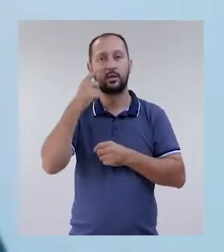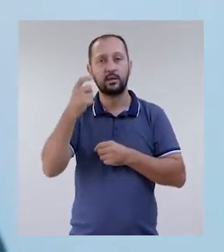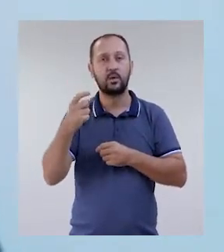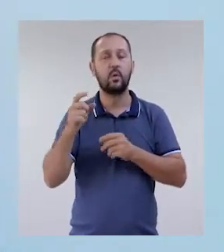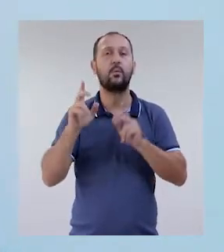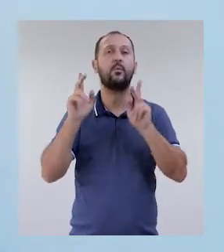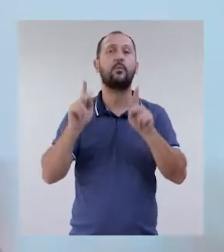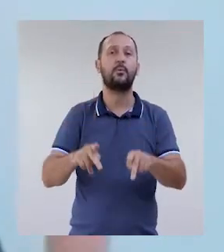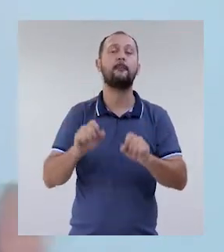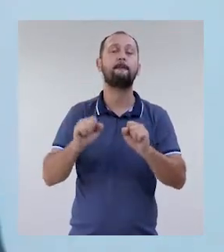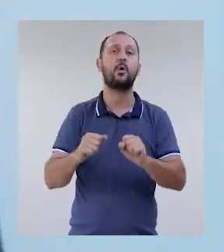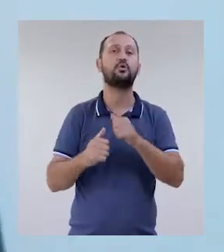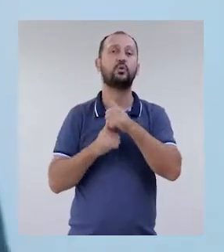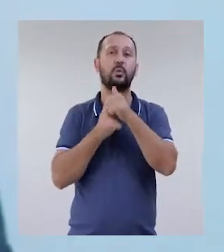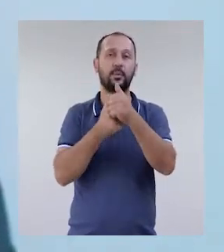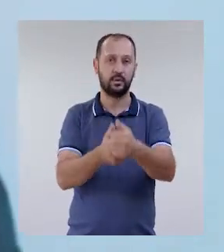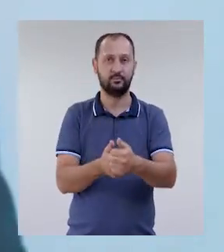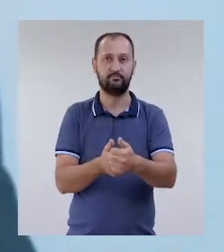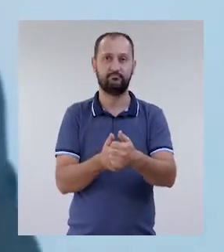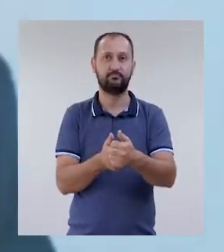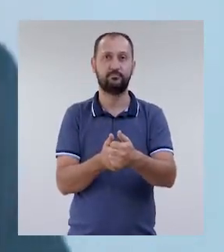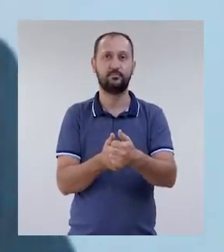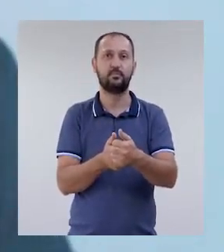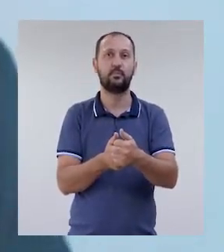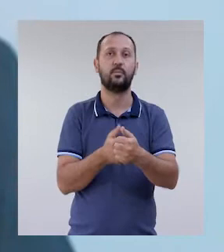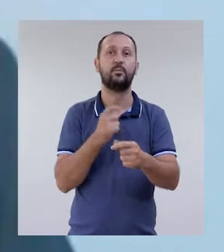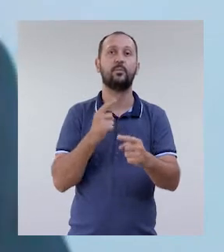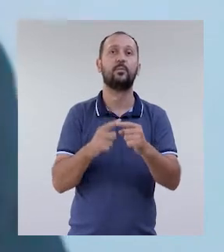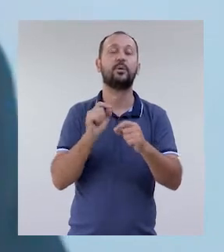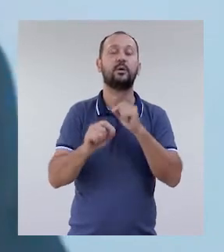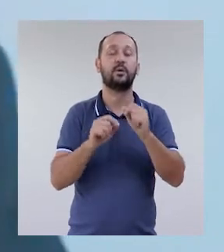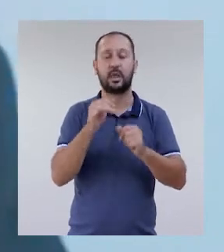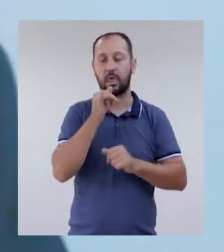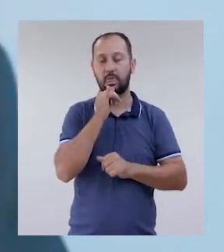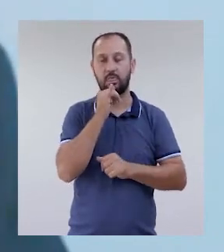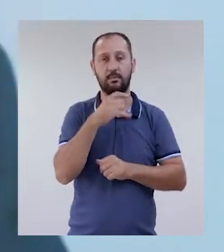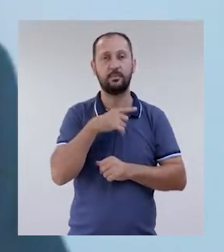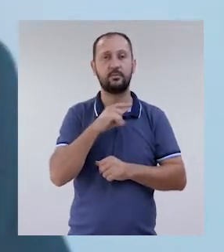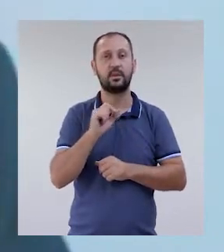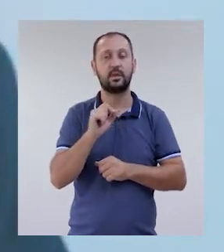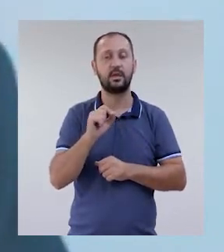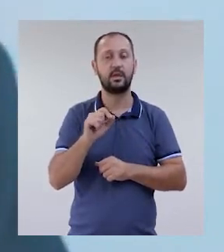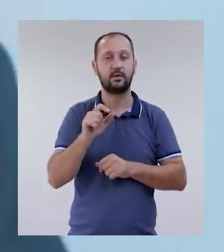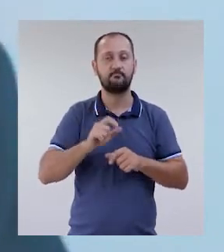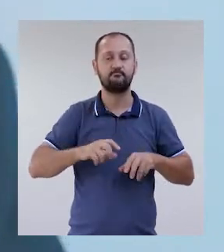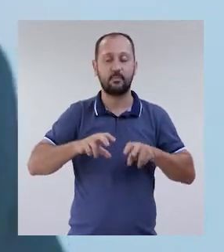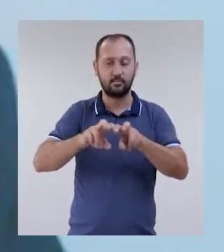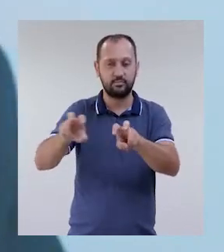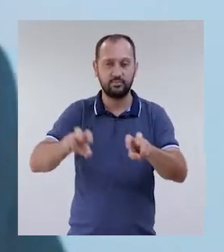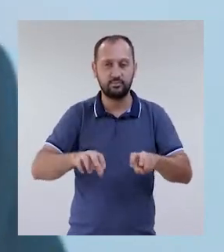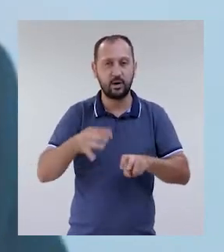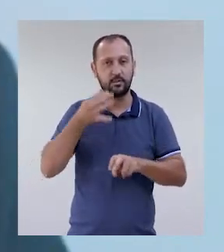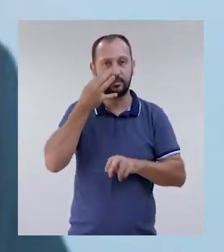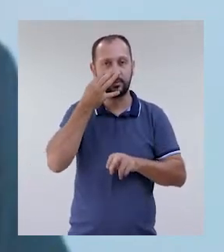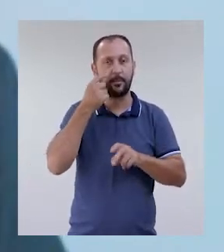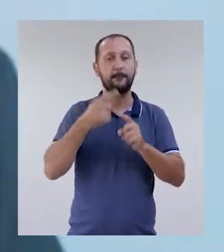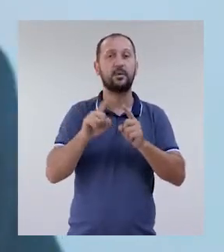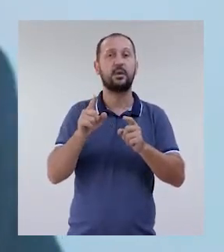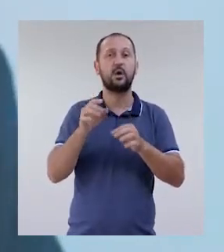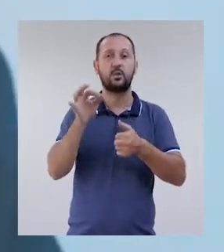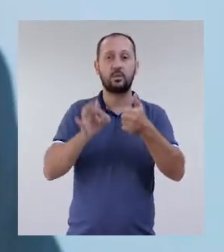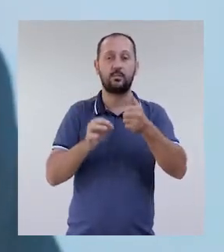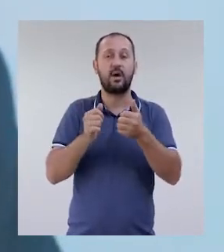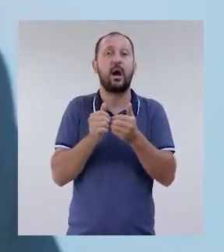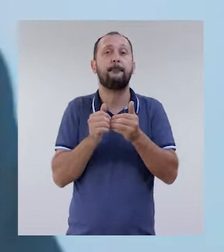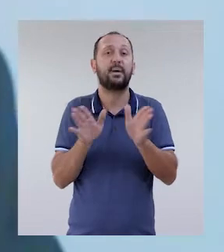interessada ou a população em geral pode acompanhar, já que quando a gente tem uma sessão plenária física, tradicional, as portas